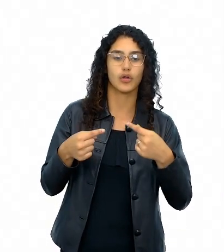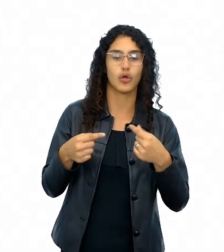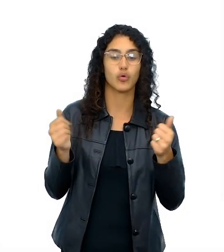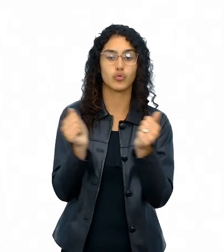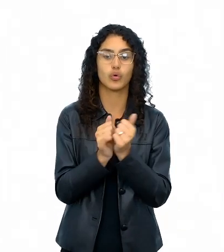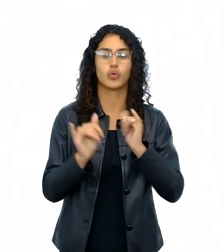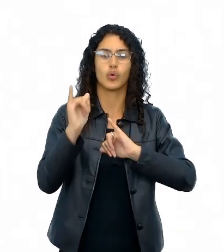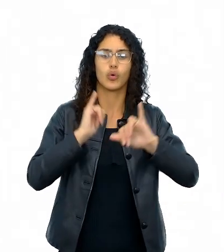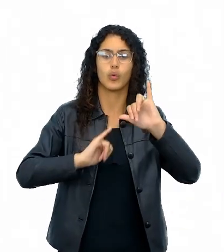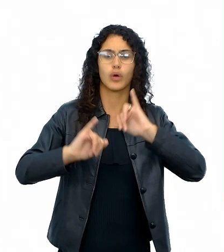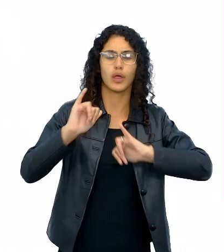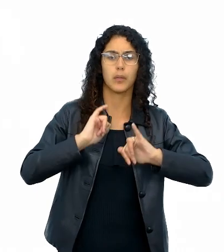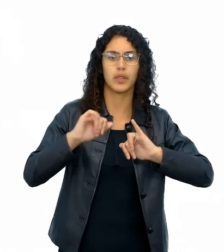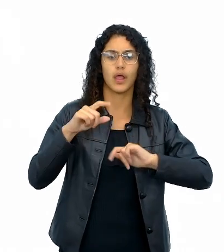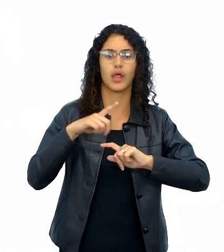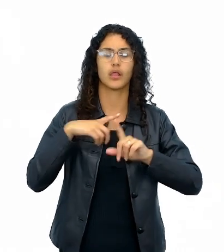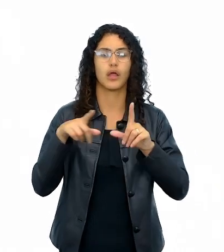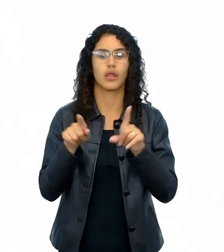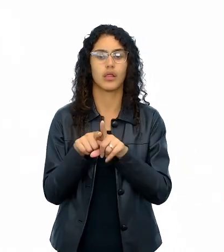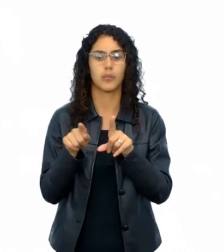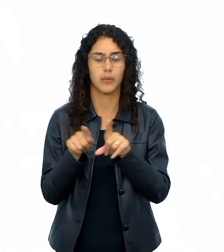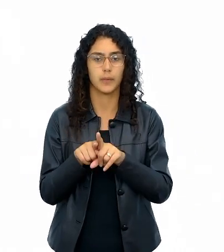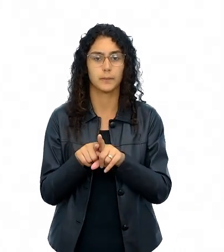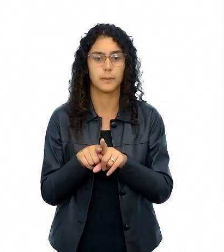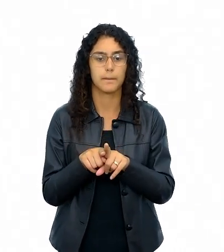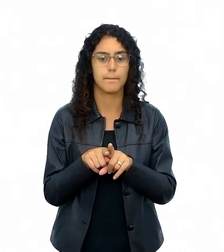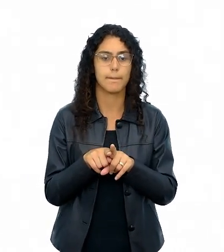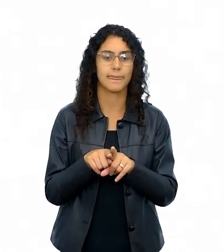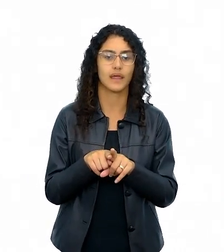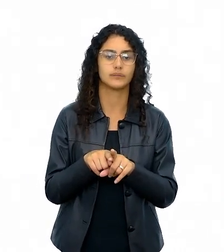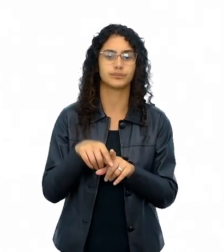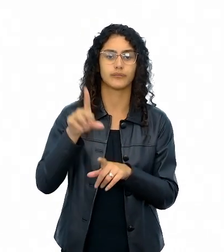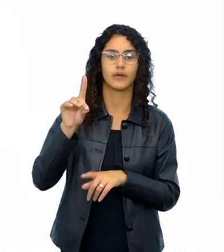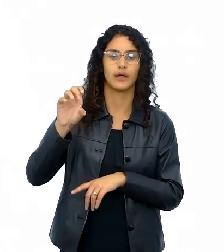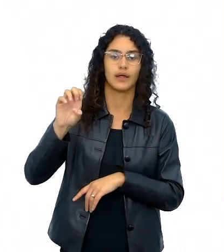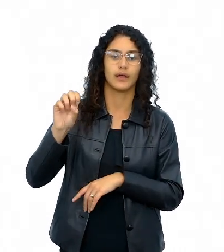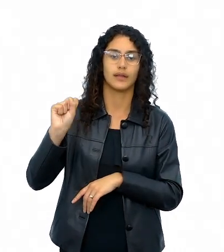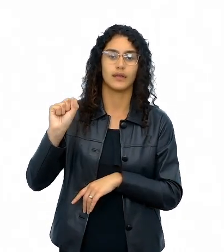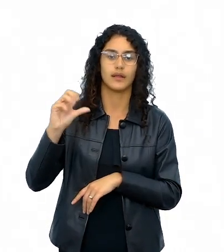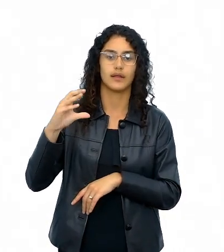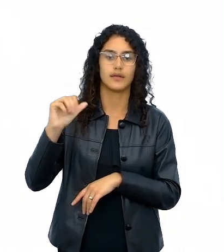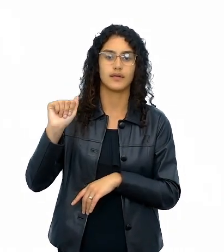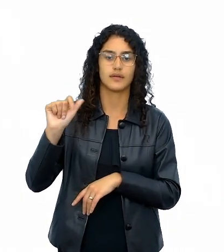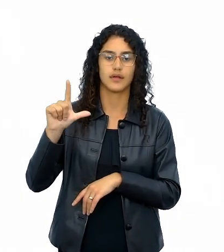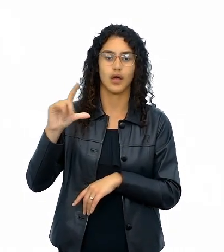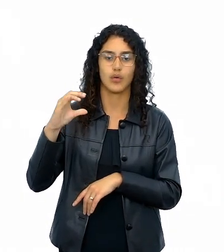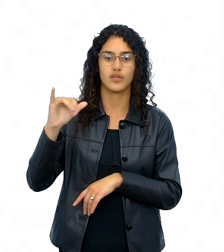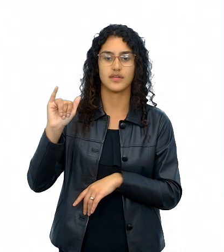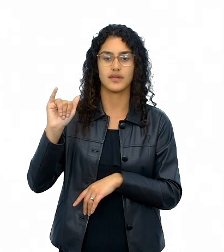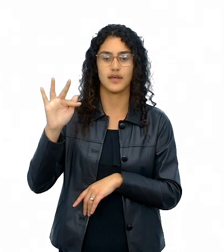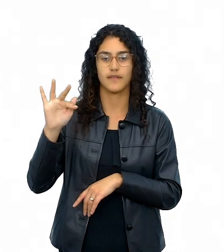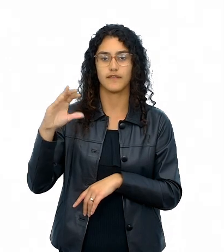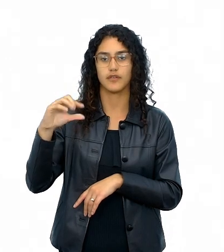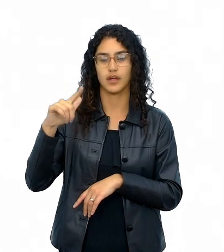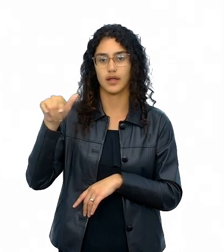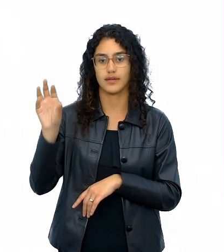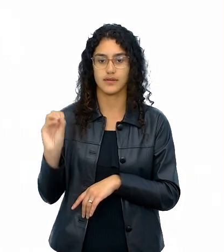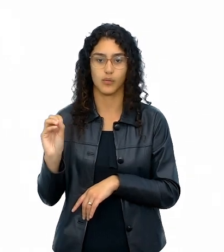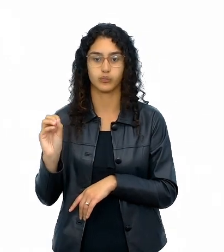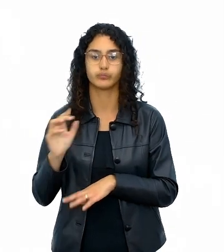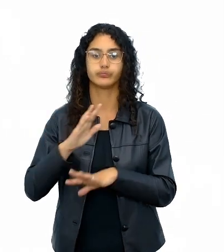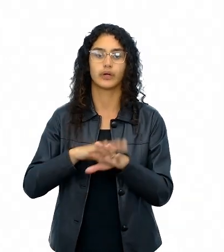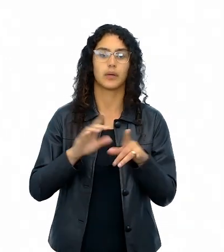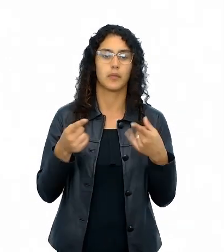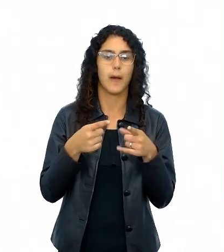química, a questão, né, da descalcificação dos ossos, né, então provocada por meio ácido.